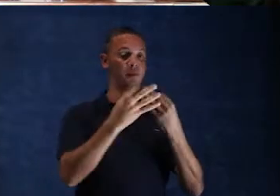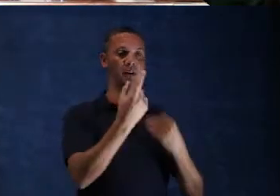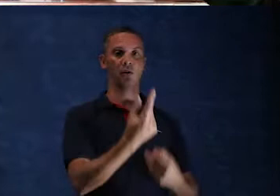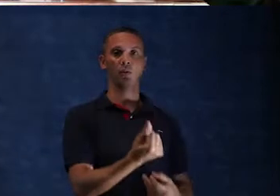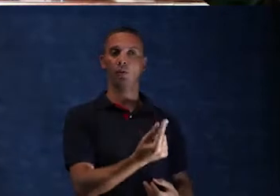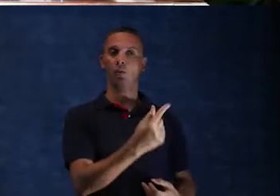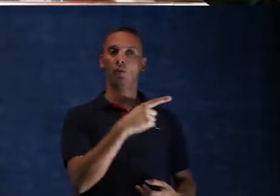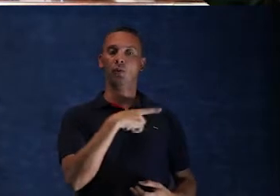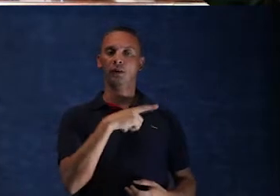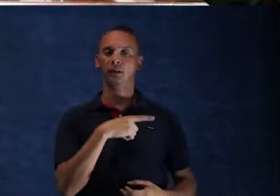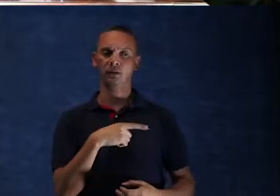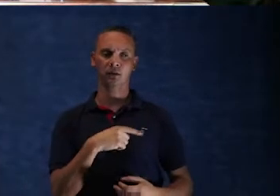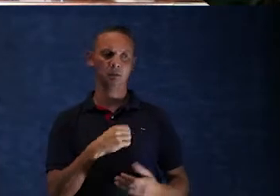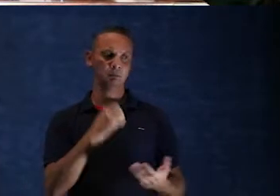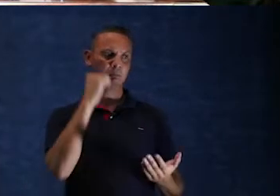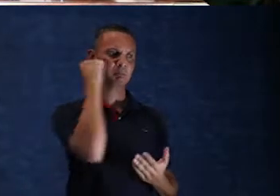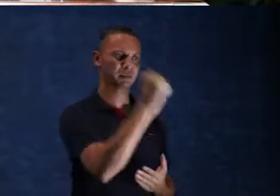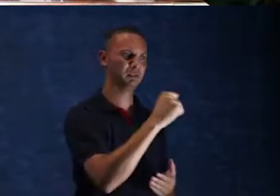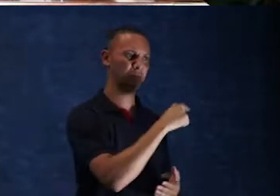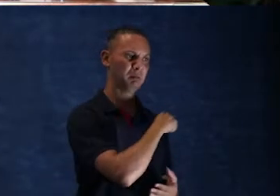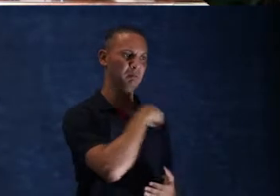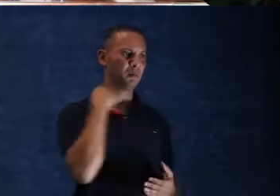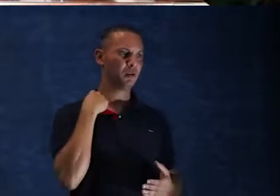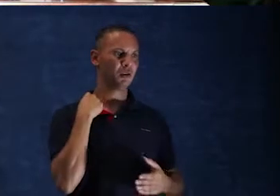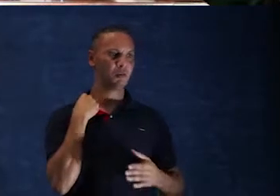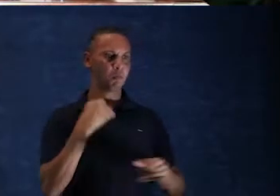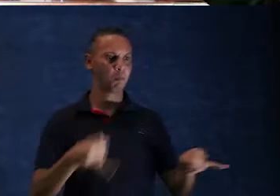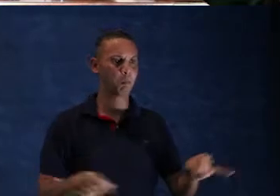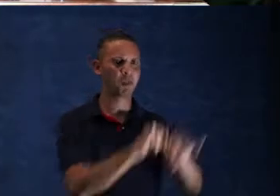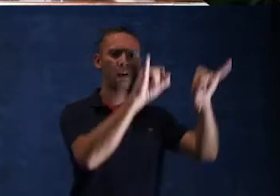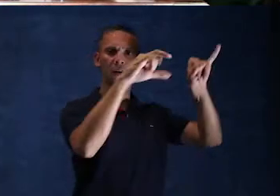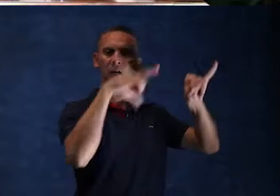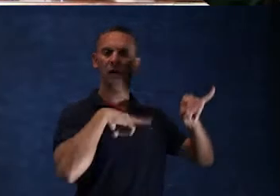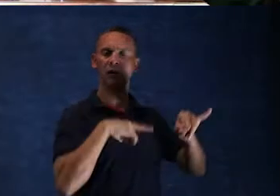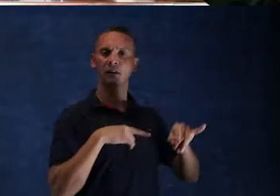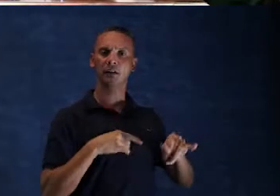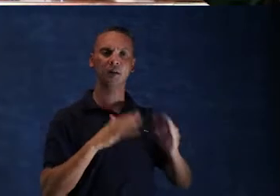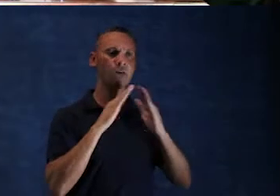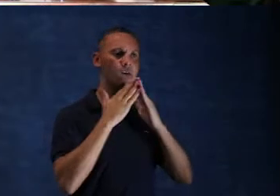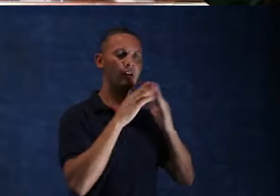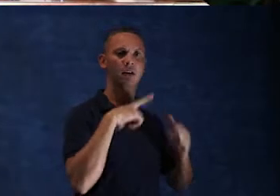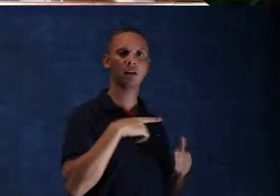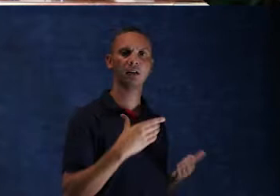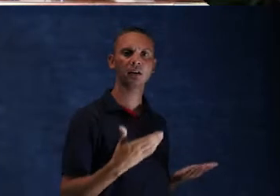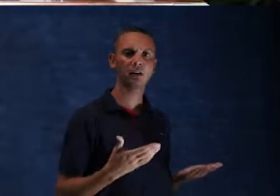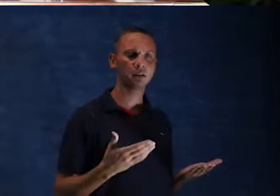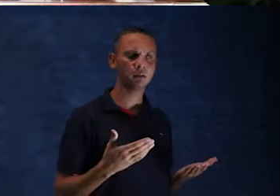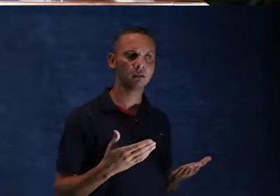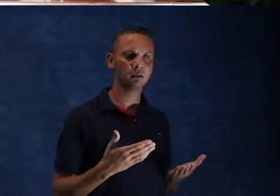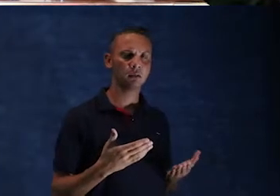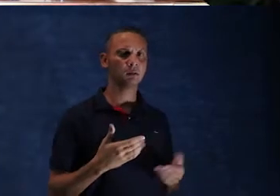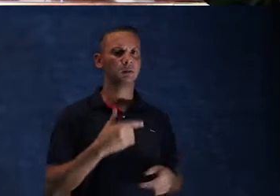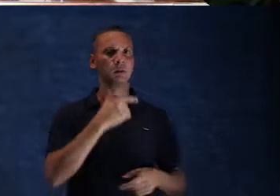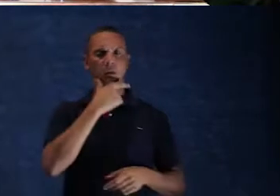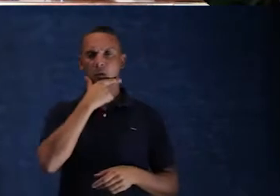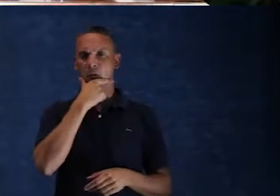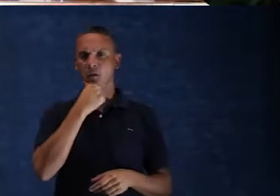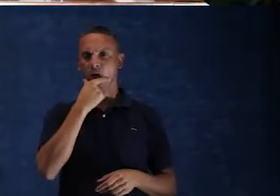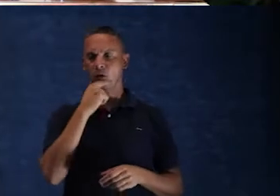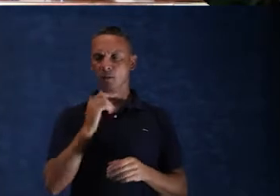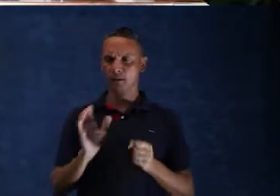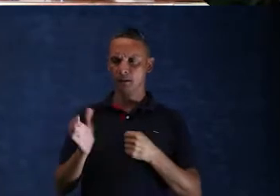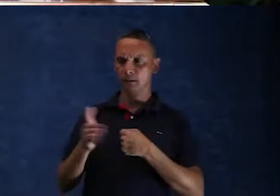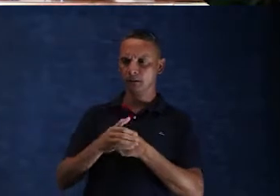é morta e violentada nos arredores da escola da periferia onde trabalhava. Contratado pelo snob irmão